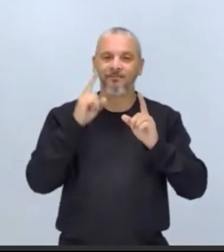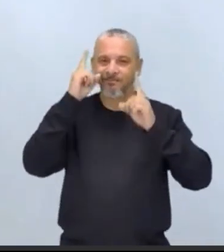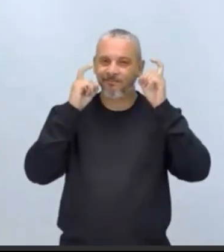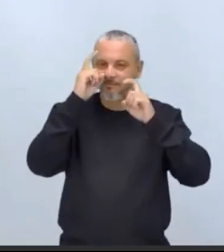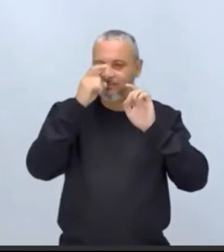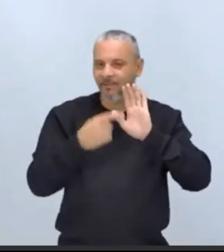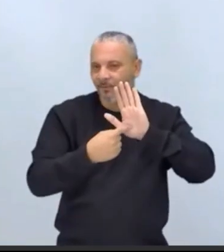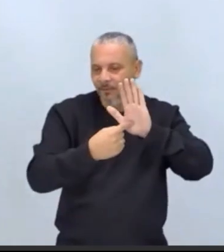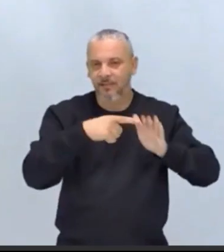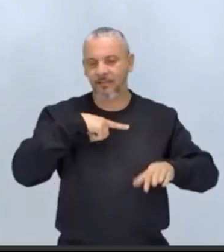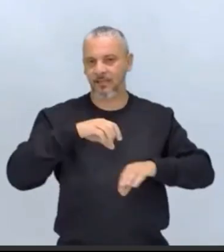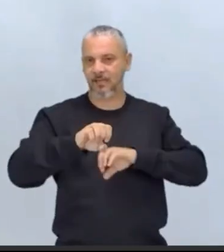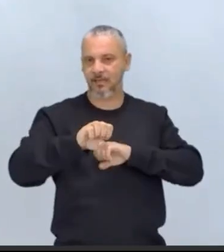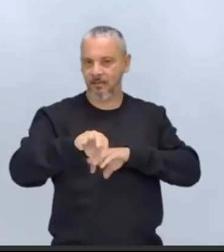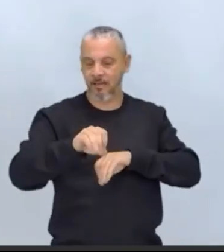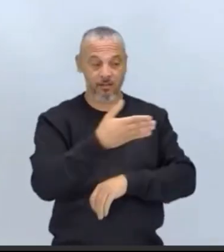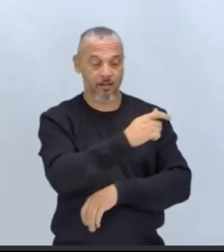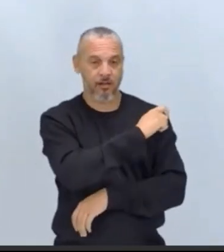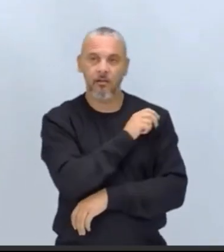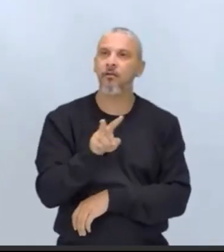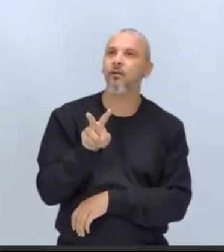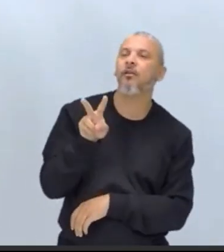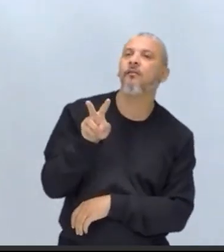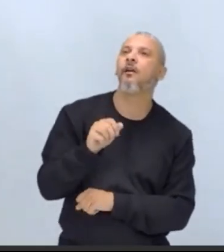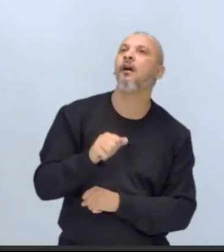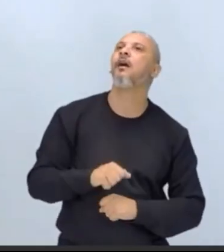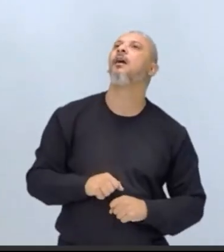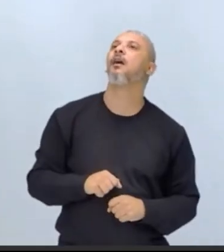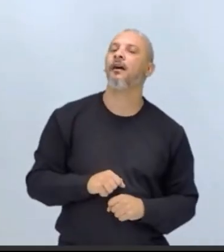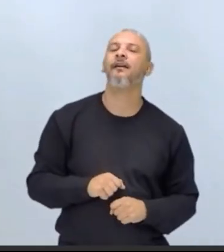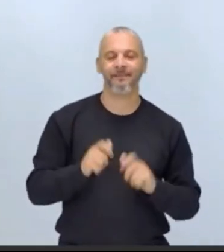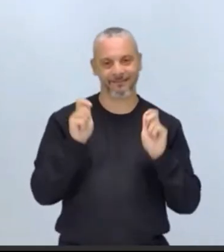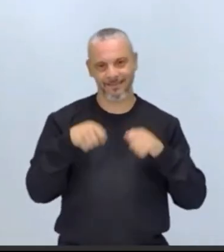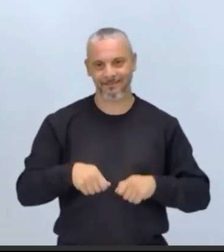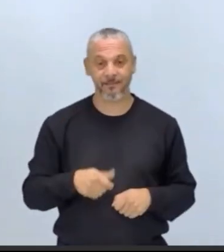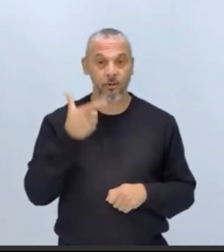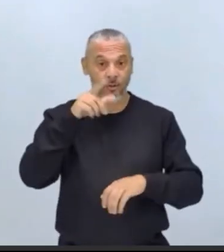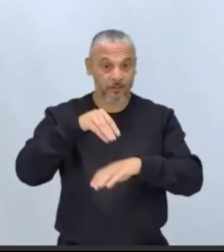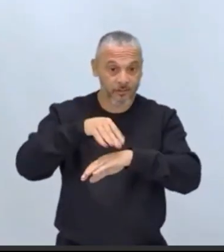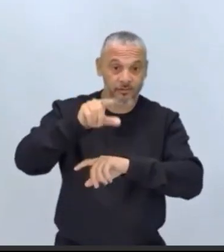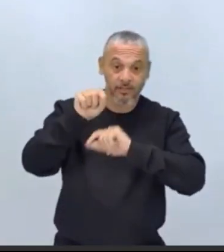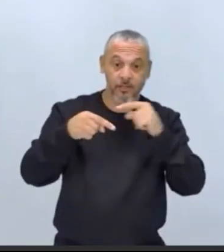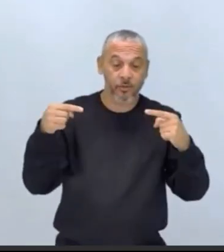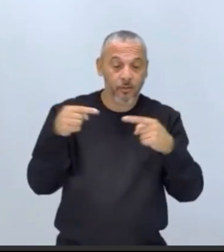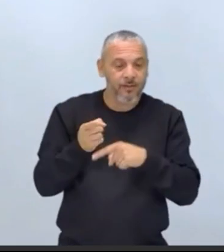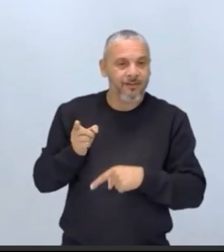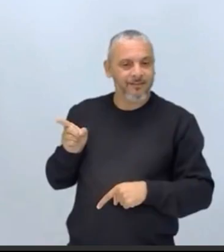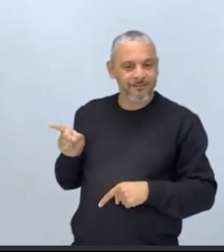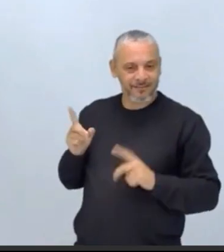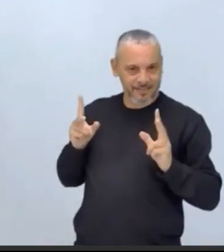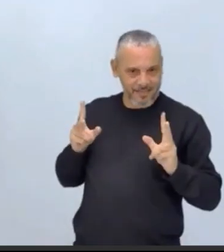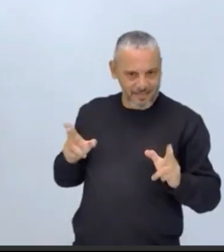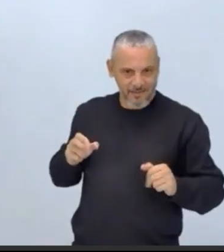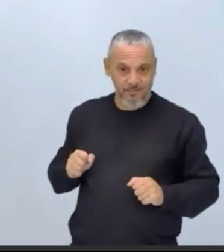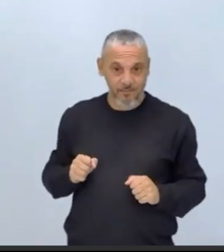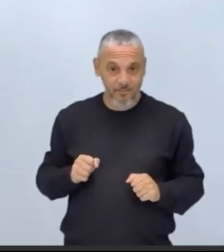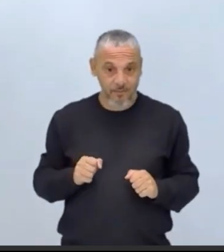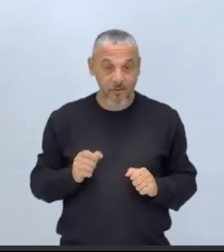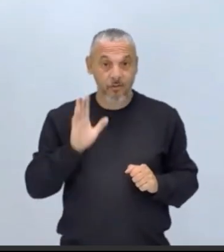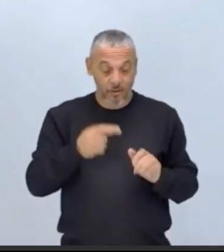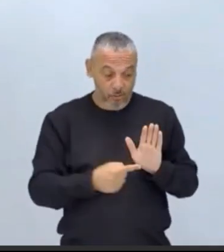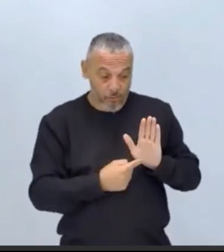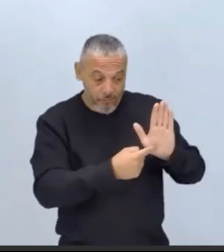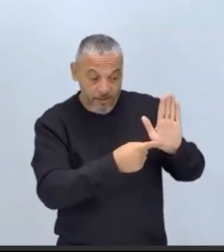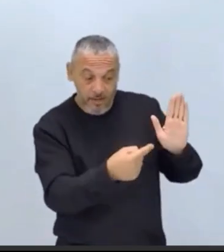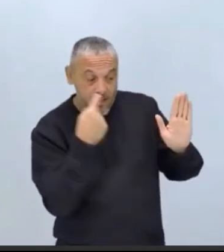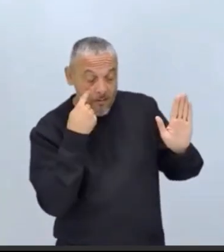GIFs que estão presentes na aula para que o aluno consiga ver. Uma outra dica que nós damos também é fazer como nós aqui. Eu estou trazendo